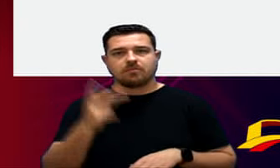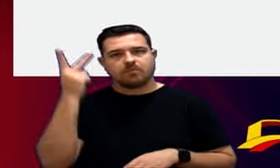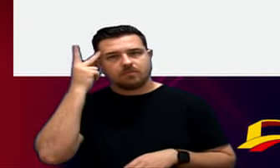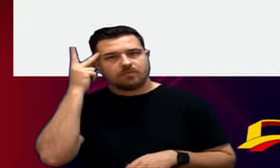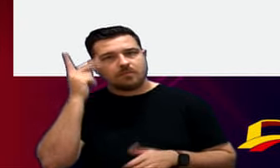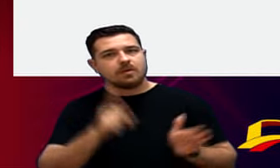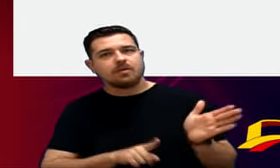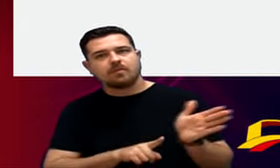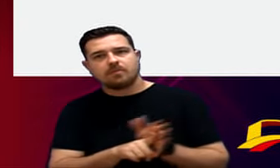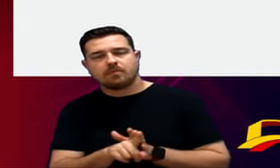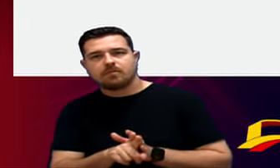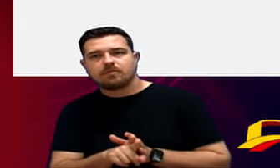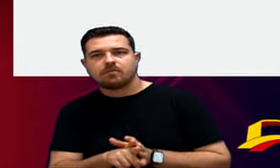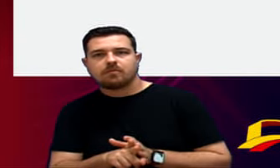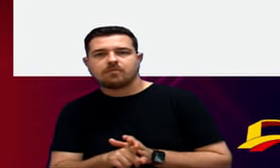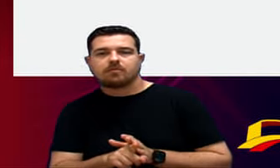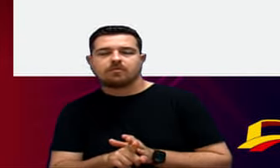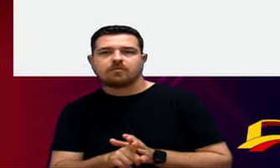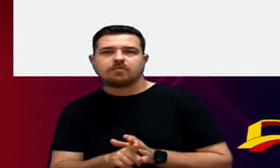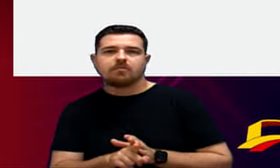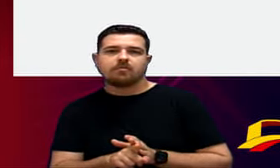questionaram isso e